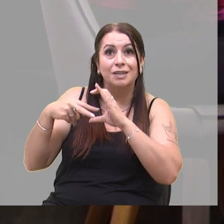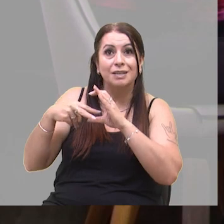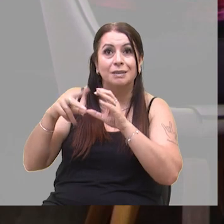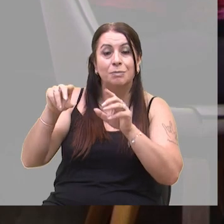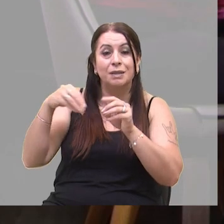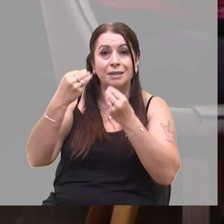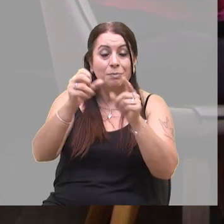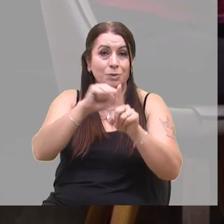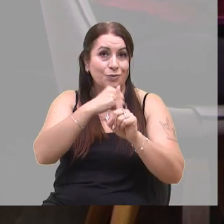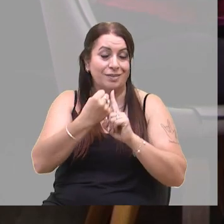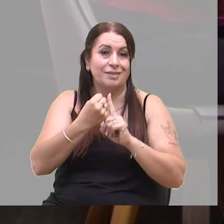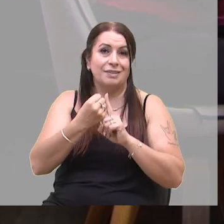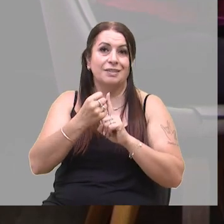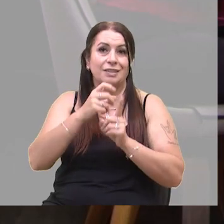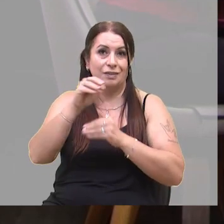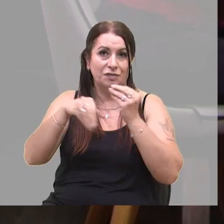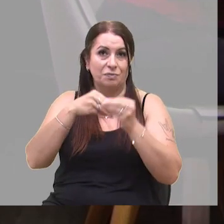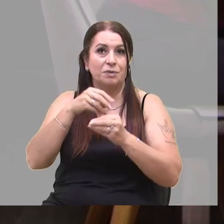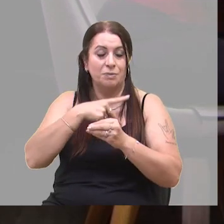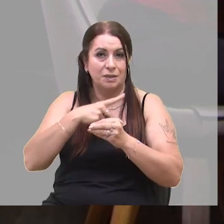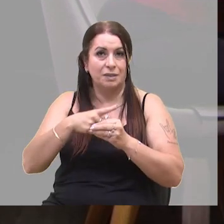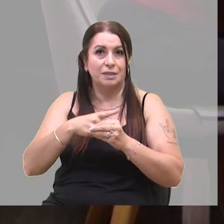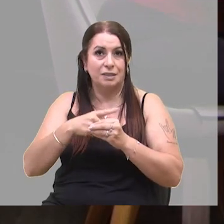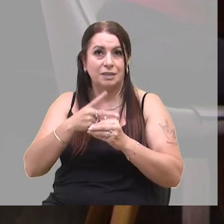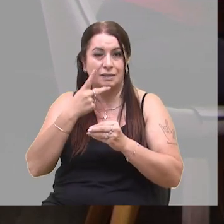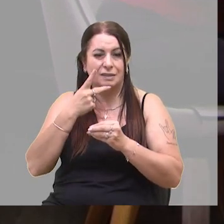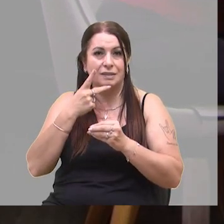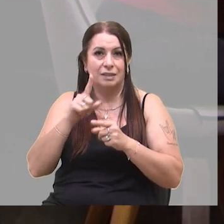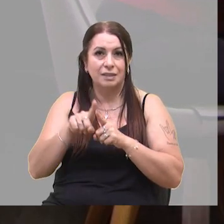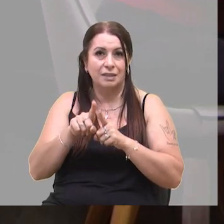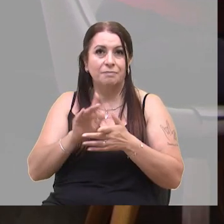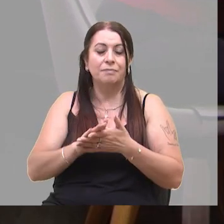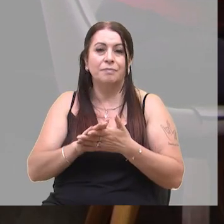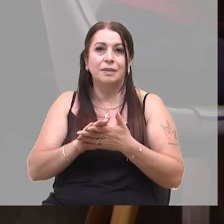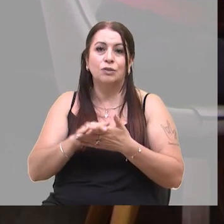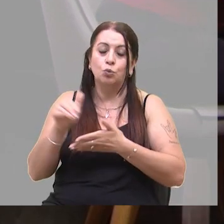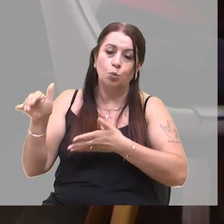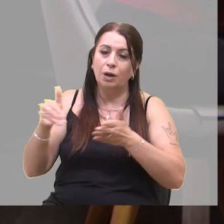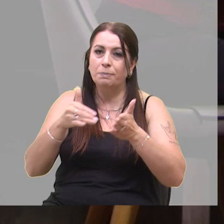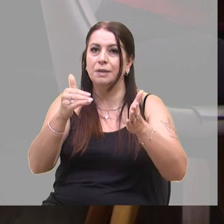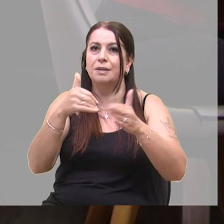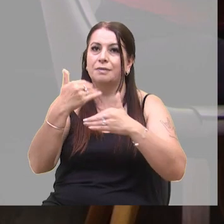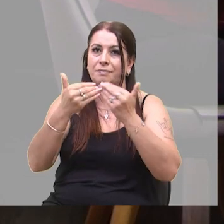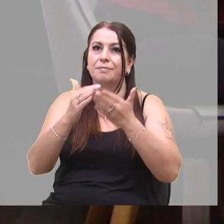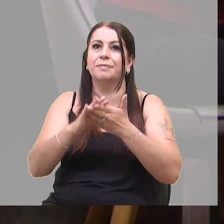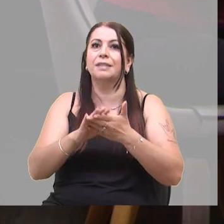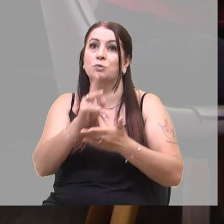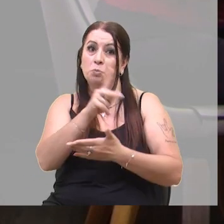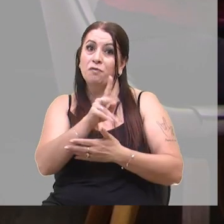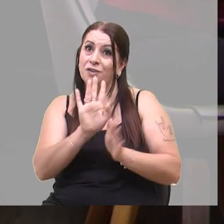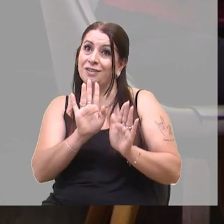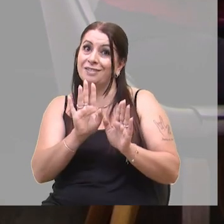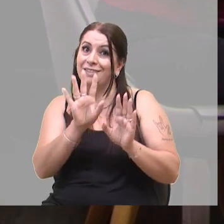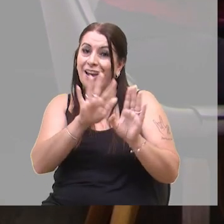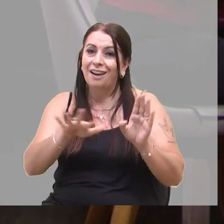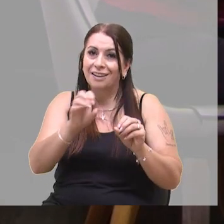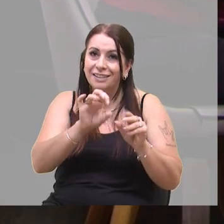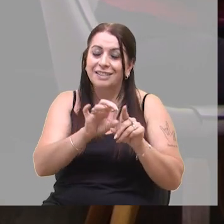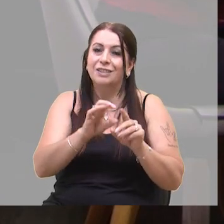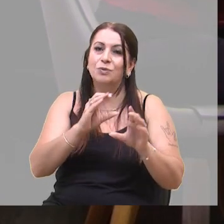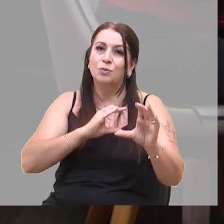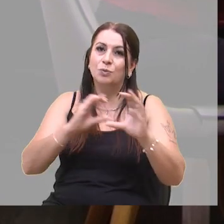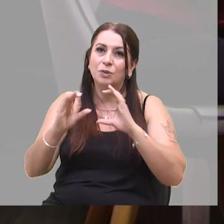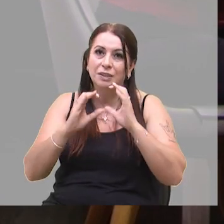de educação da Câmara para a sociedade. Porque envolve justamente o que essa presidente que está assumindo tem de caminho, de trajetória.